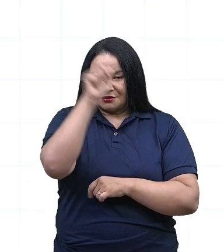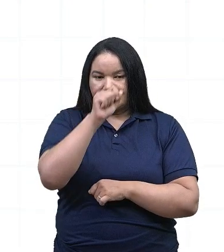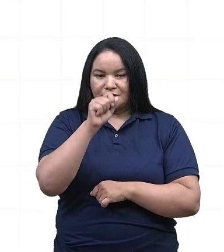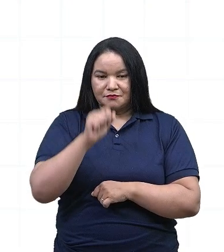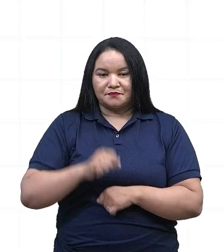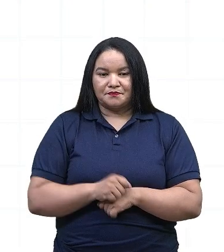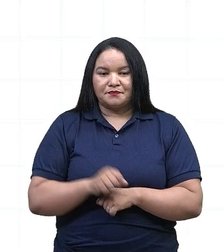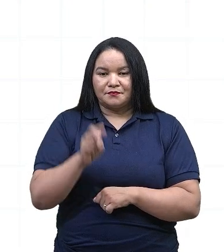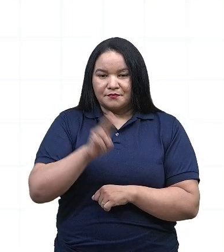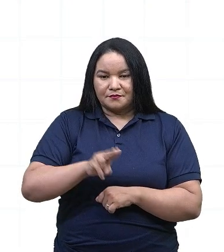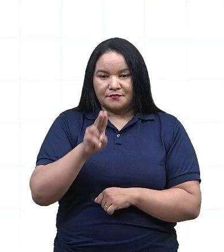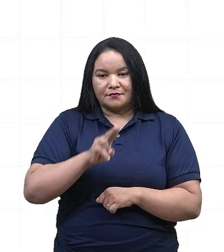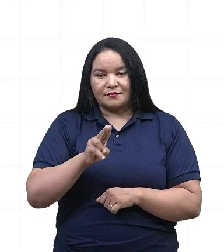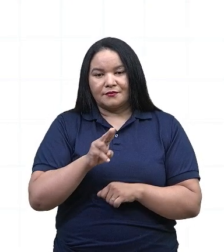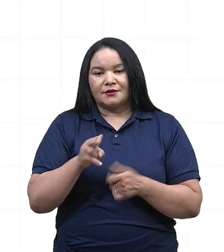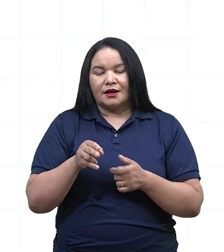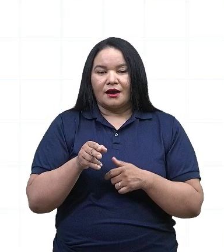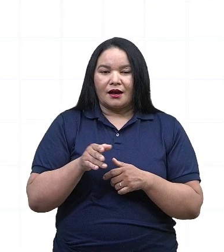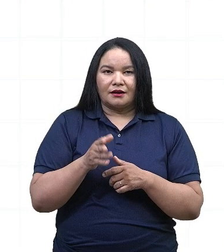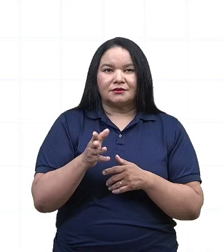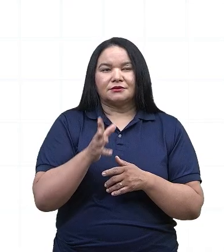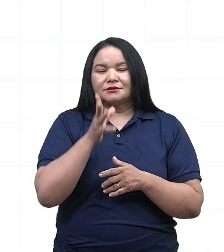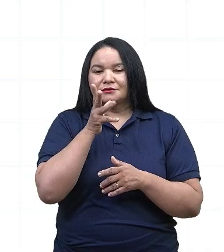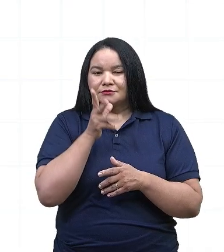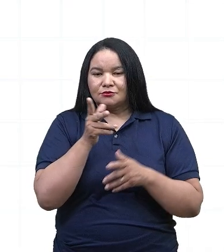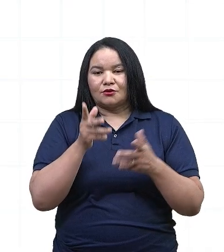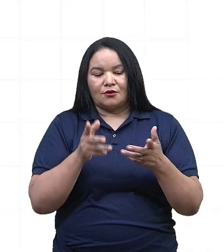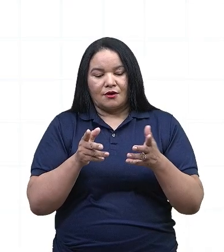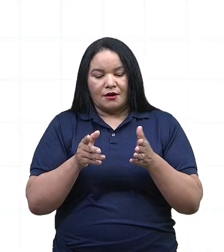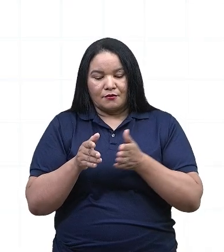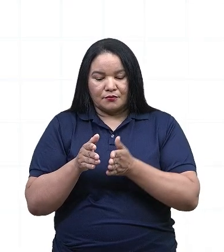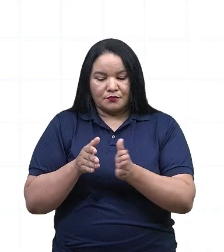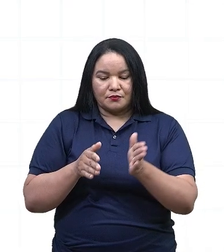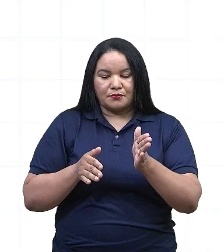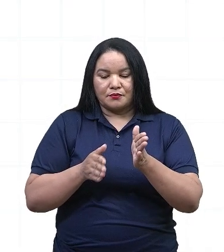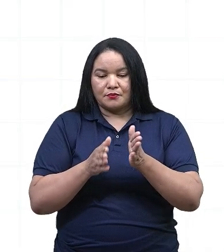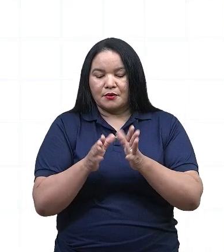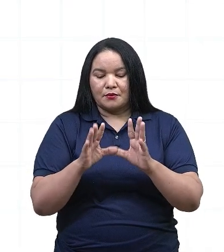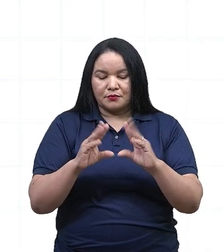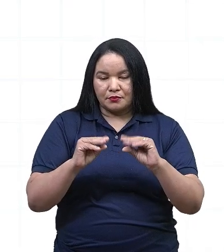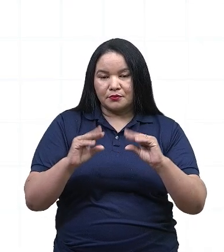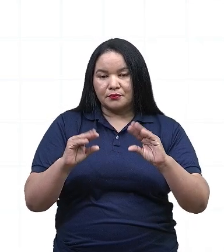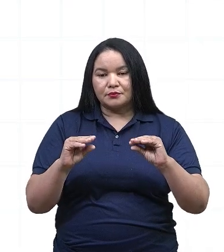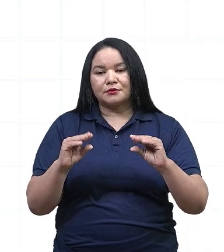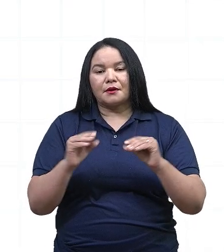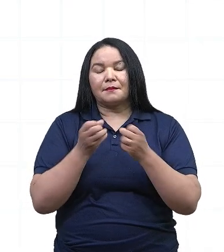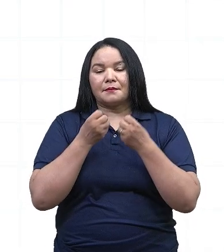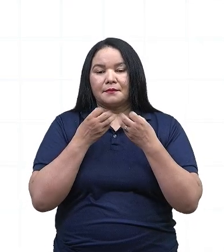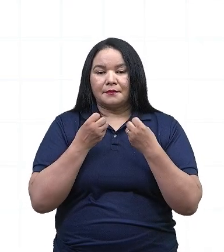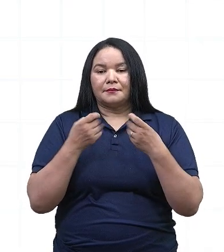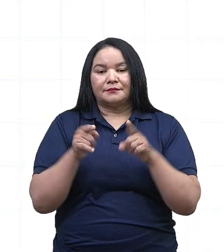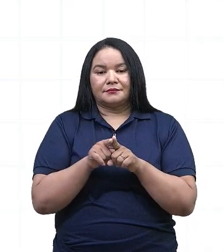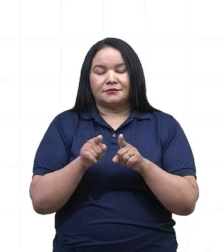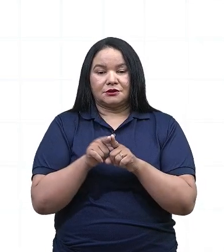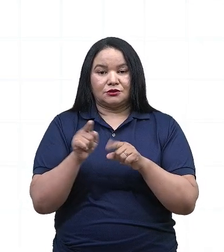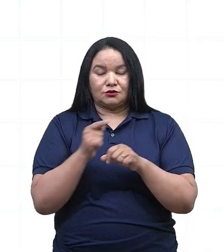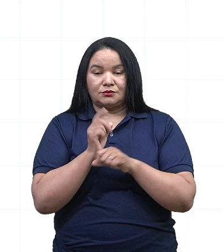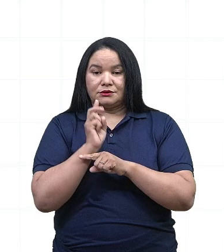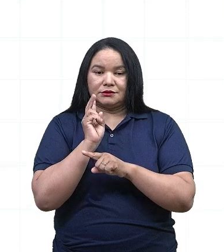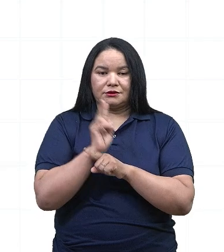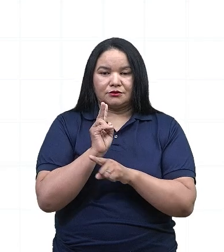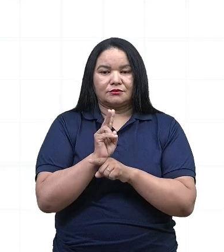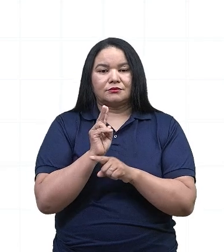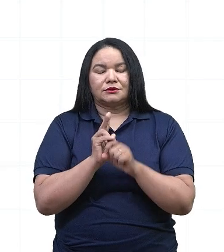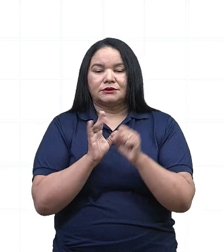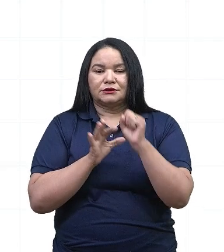Utiliza patins mais lentos, macios e confortáveis e tem uma prioridade ali básica, né, que é a segurança e a